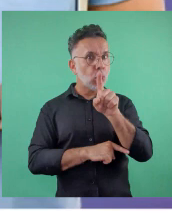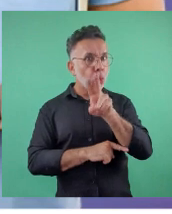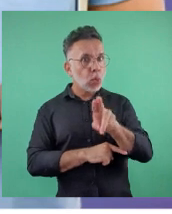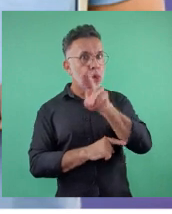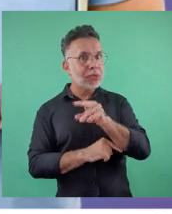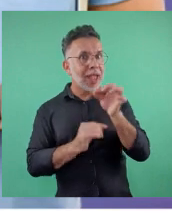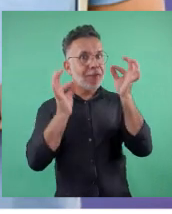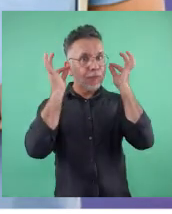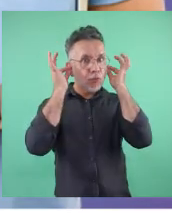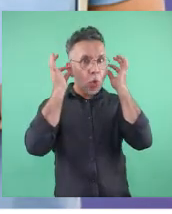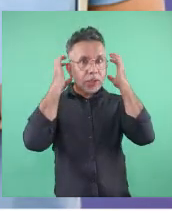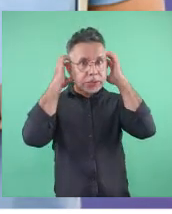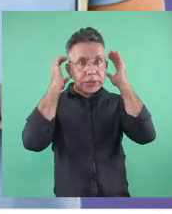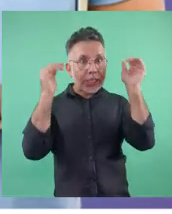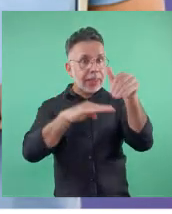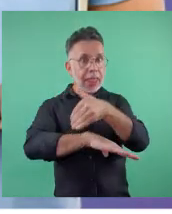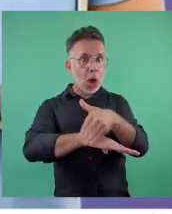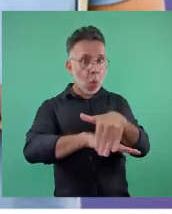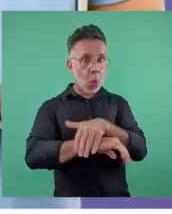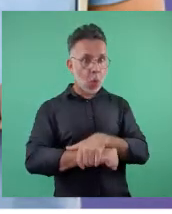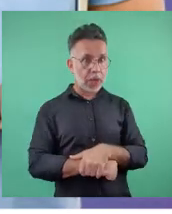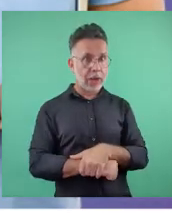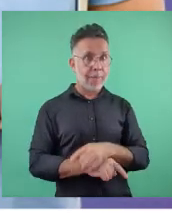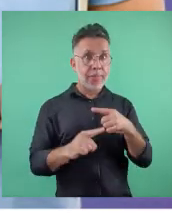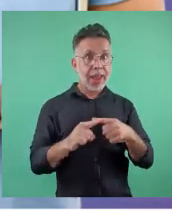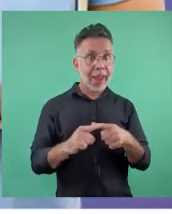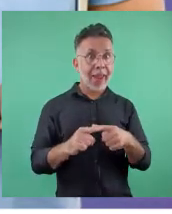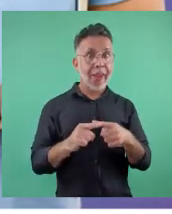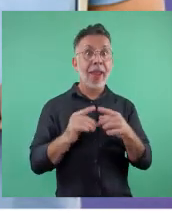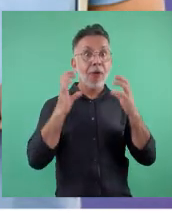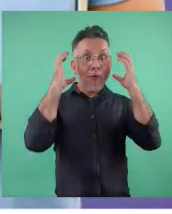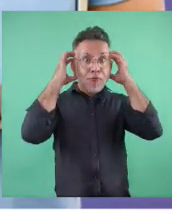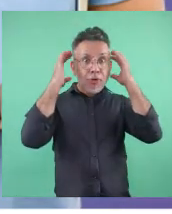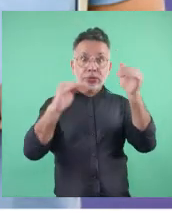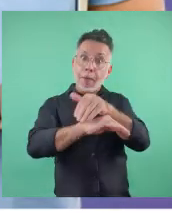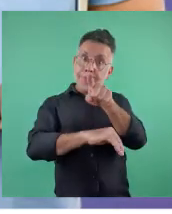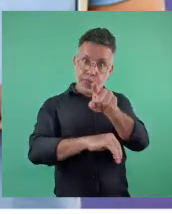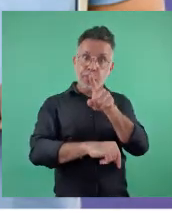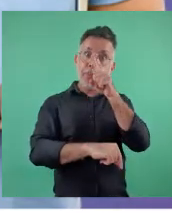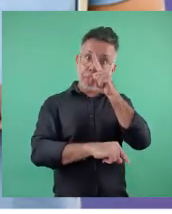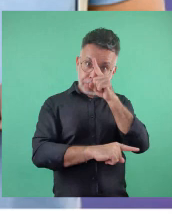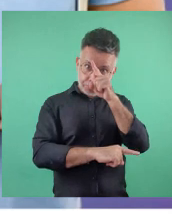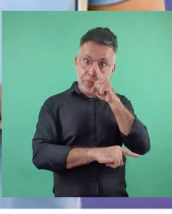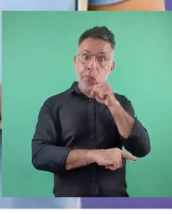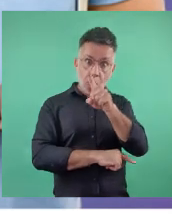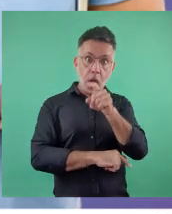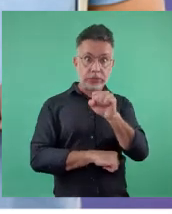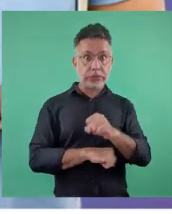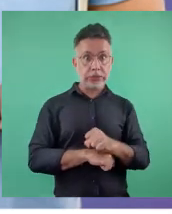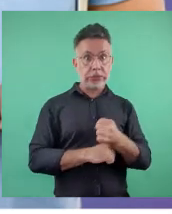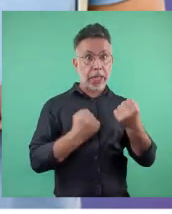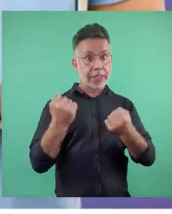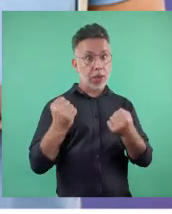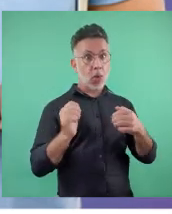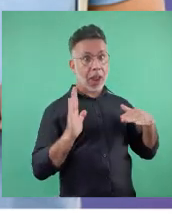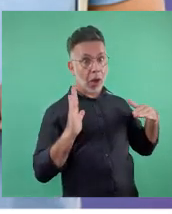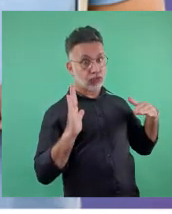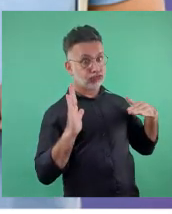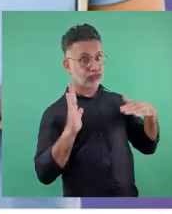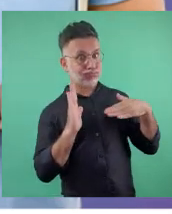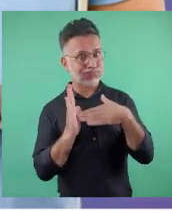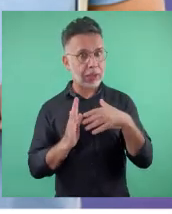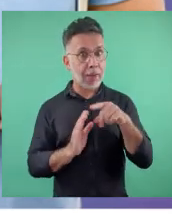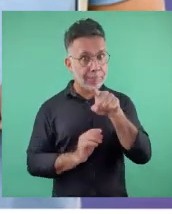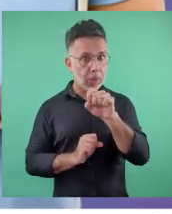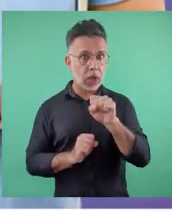tomar cuidado quando você usa fones, por exemplo, na rua. Tome cuidado, porque fones com isolamento social podem te levar...